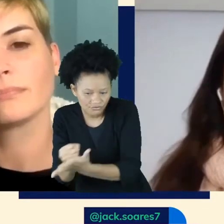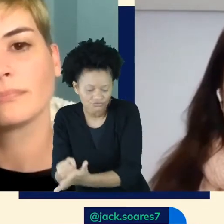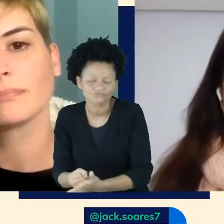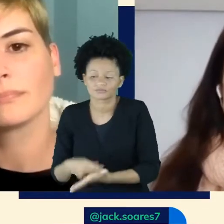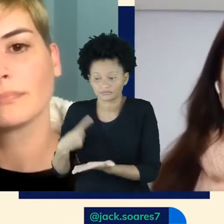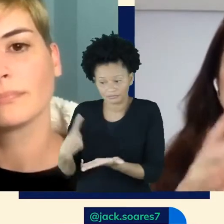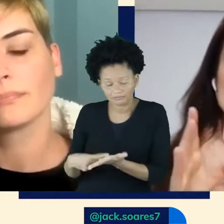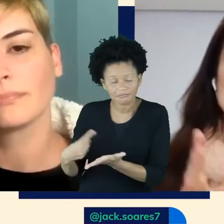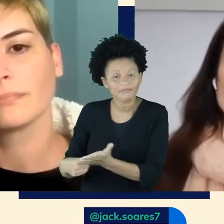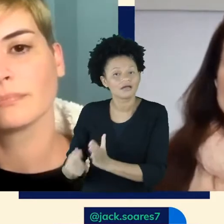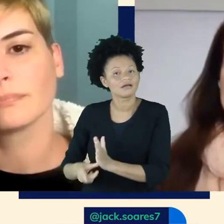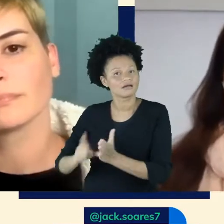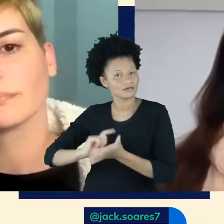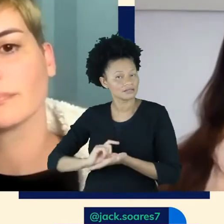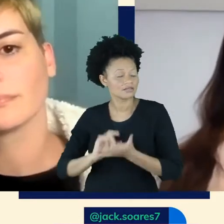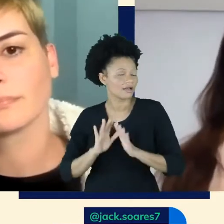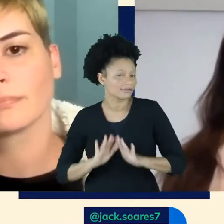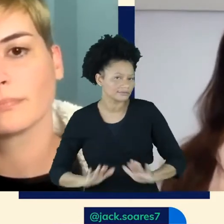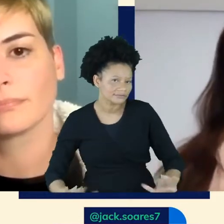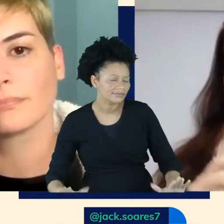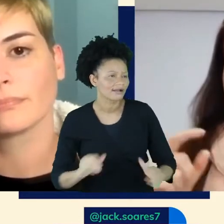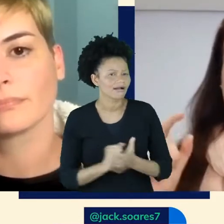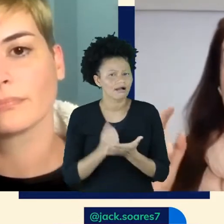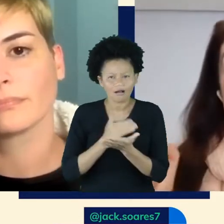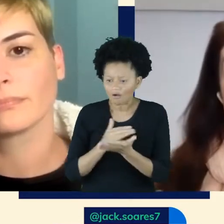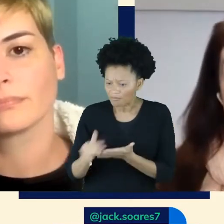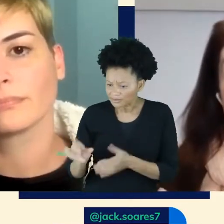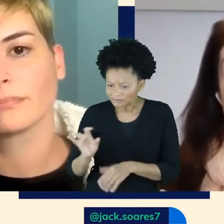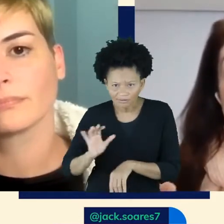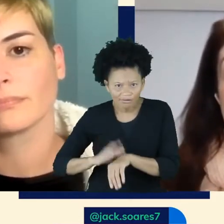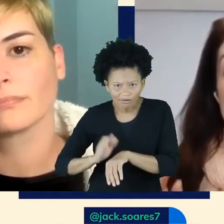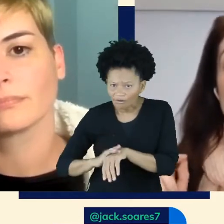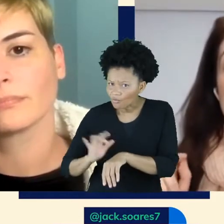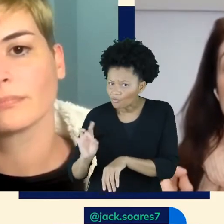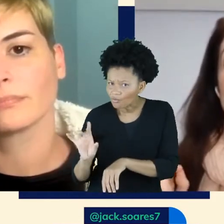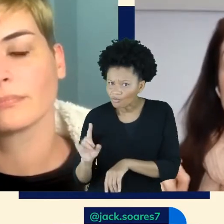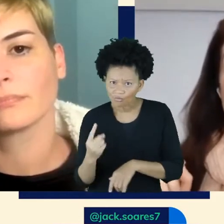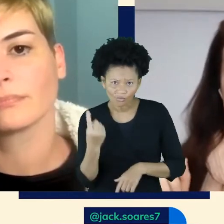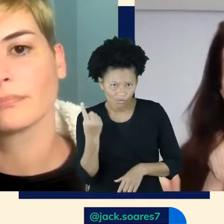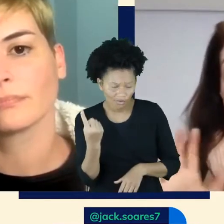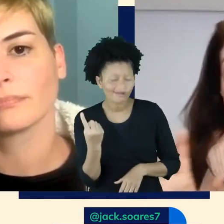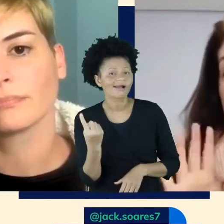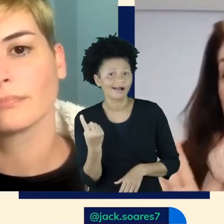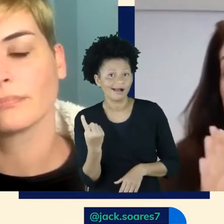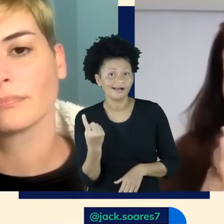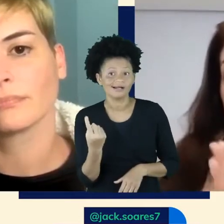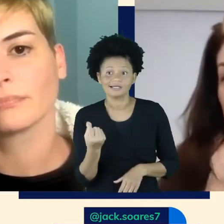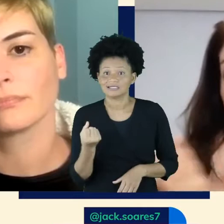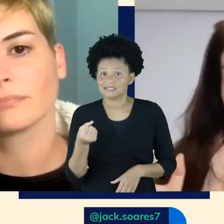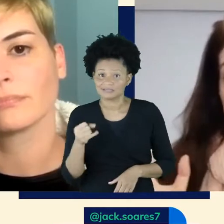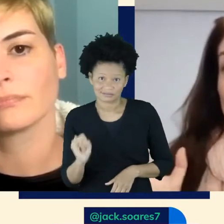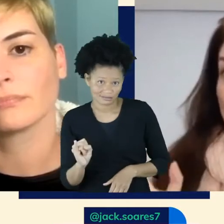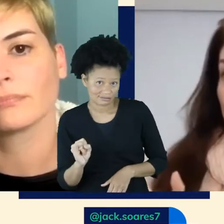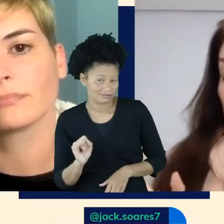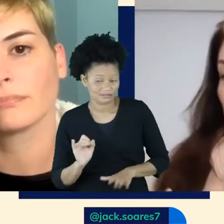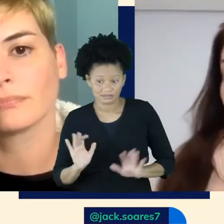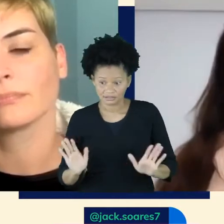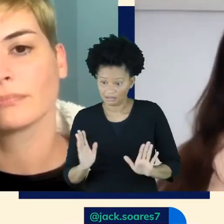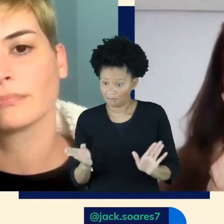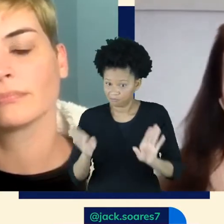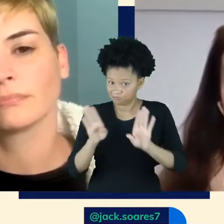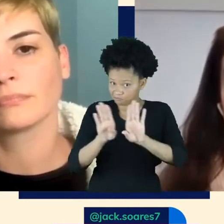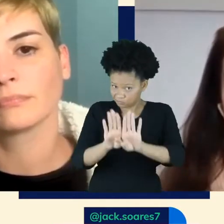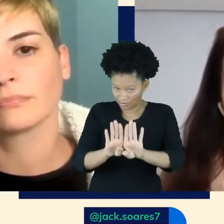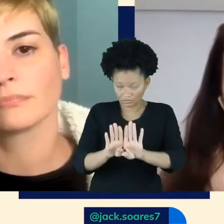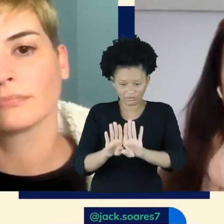E assim, ela começou a fazer essas coisas sozinha, mesmo que a porta não, se ela não está trancada, o ideal é que não